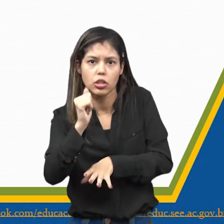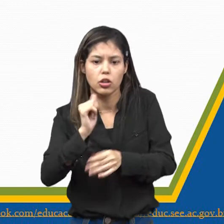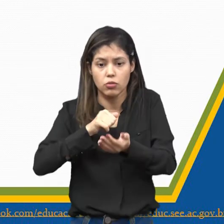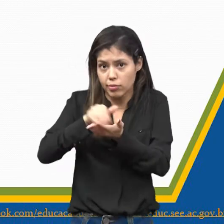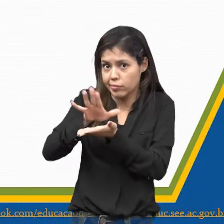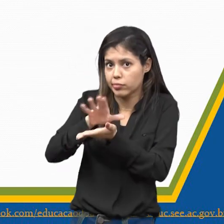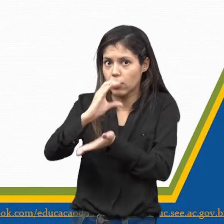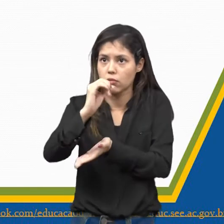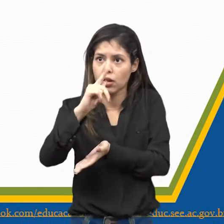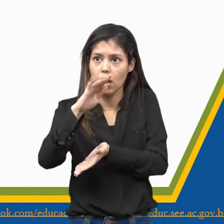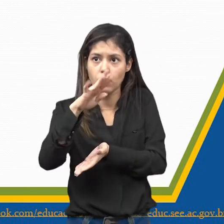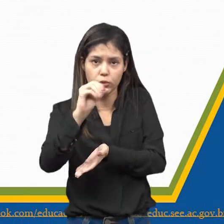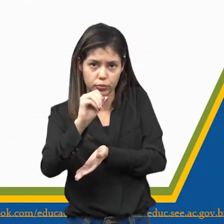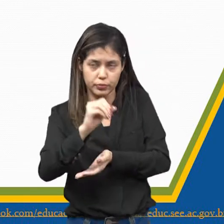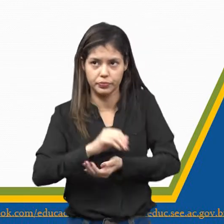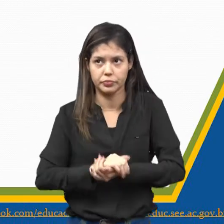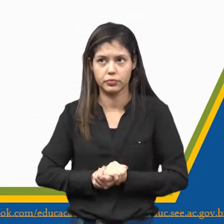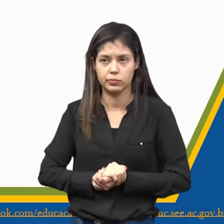carbônico.